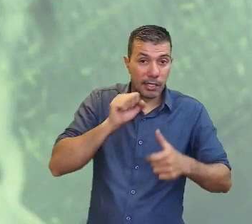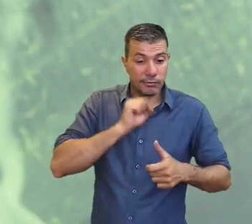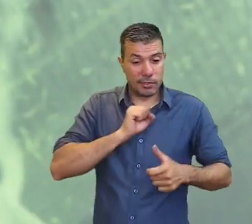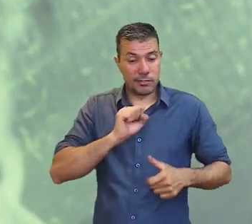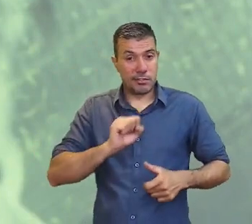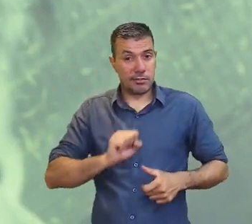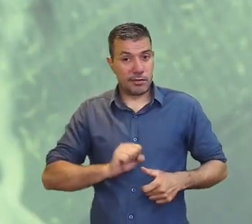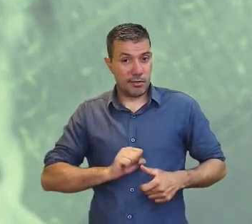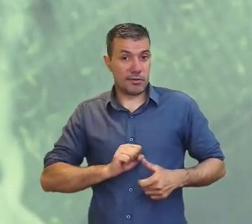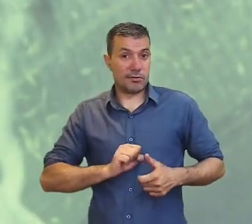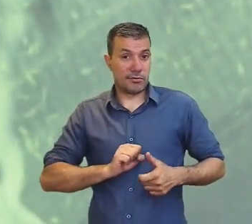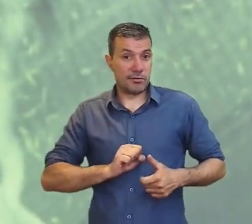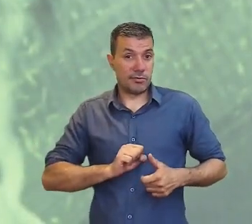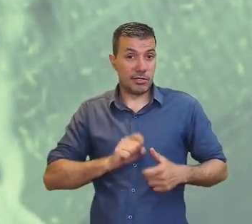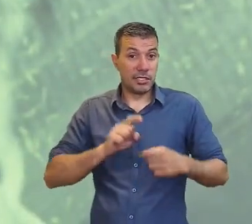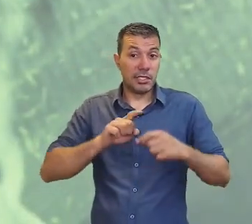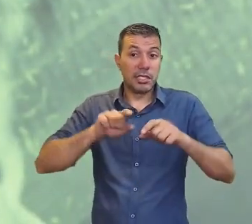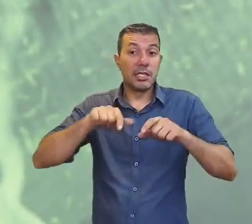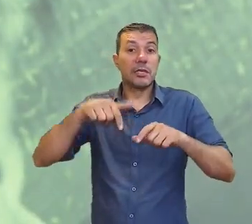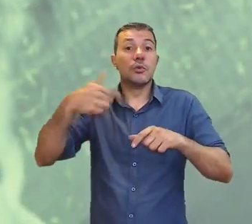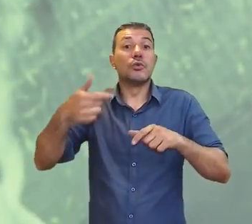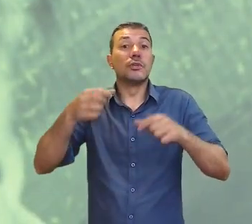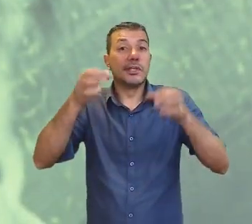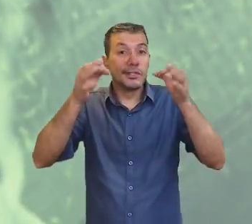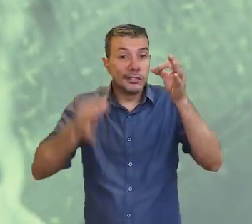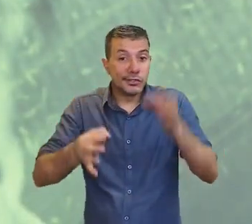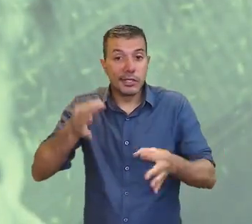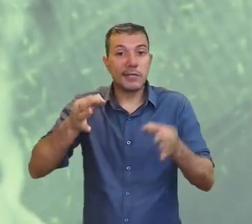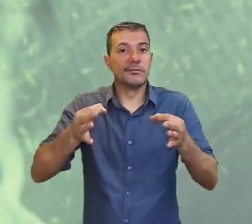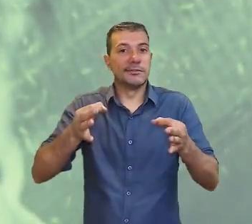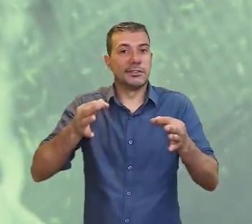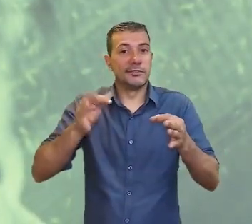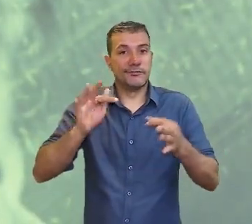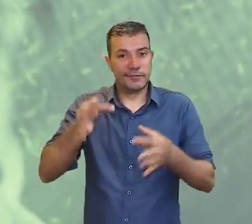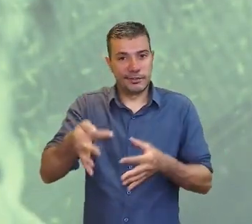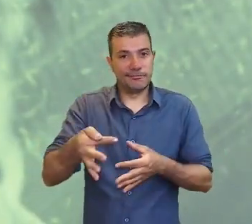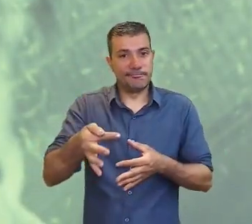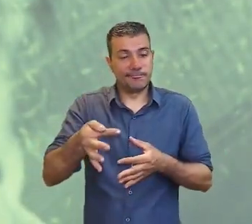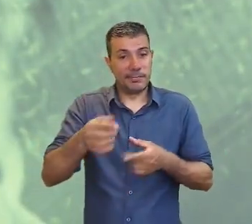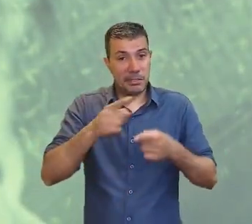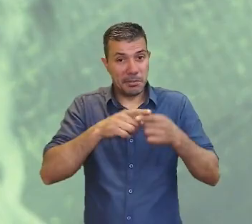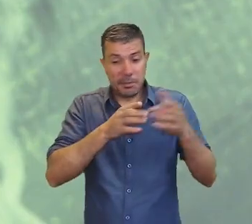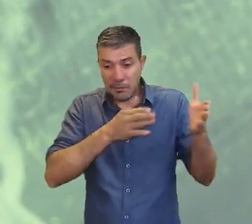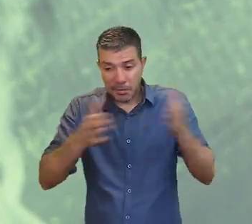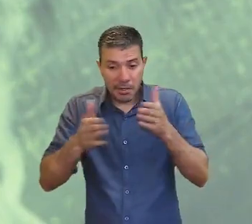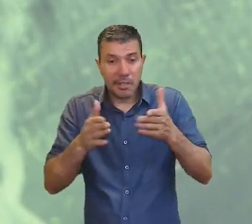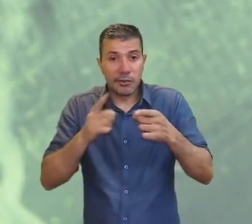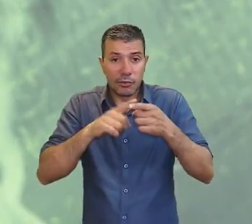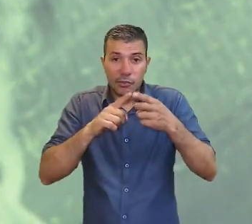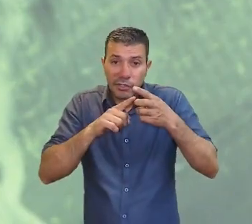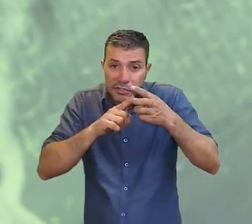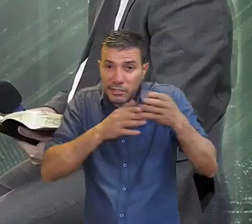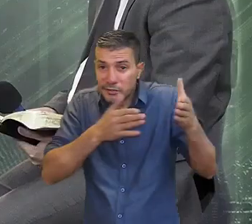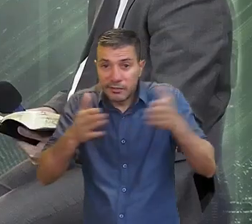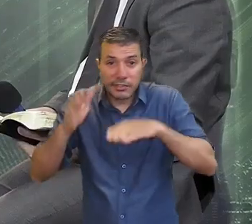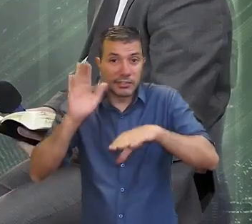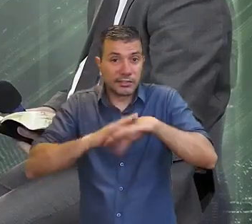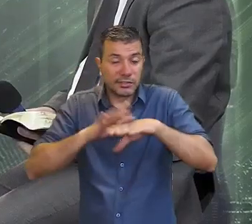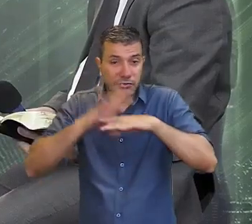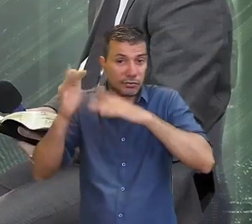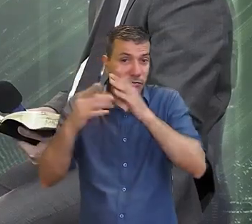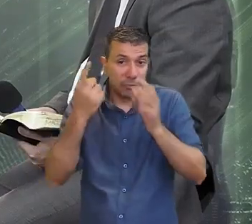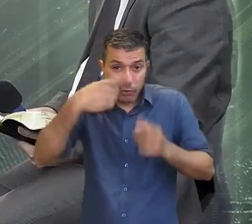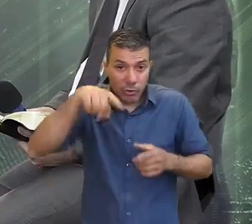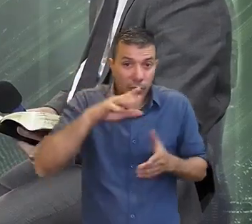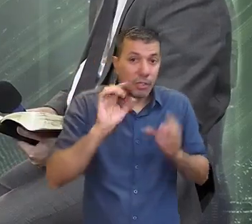sacerdotal e, por último, o julgamento final. Então, esses 3 textos, ele vai falar dessas 3 fases que Cristo tem realizado por nós. Pastor,